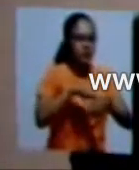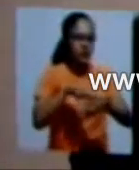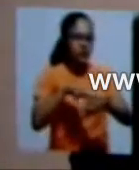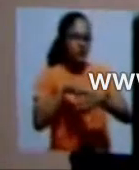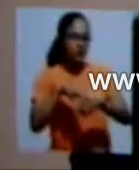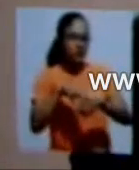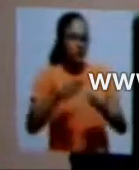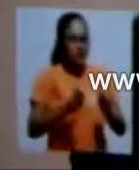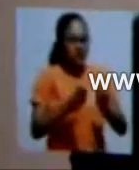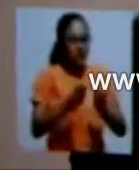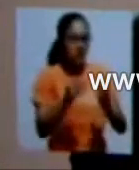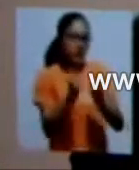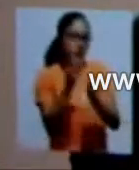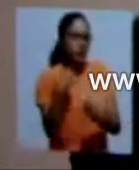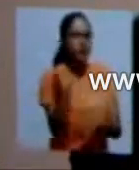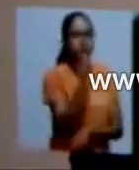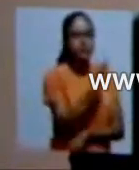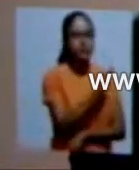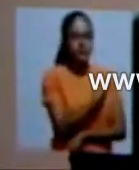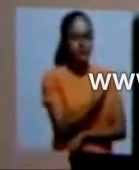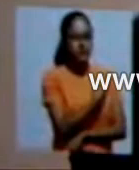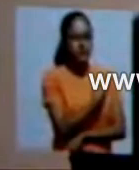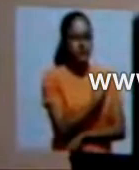Que carimbo você vai botar ali?